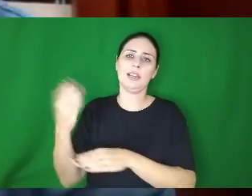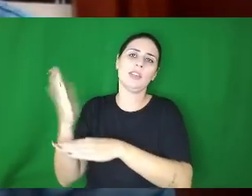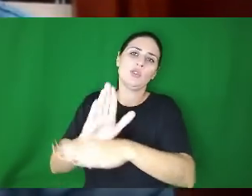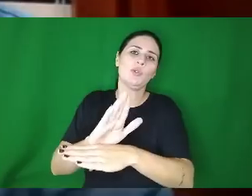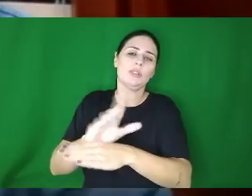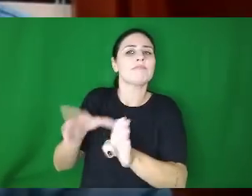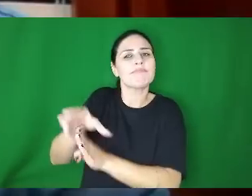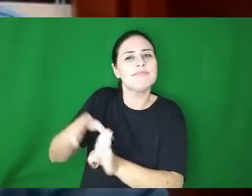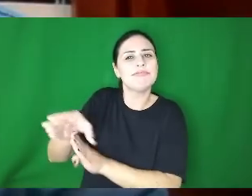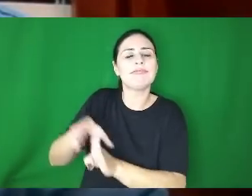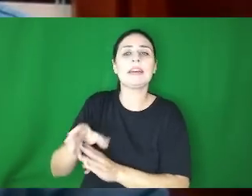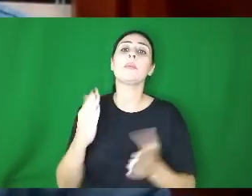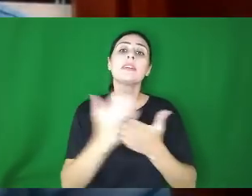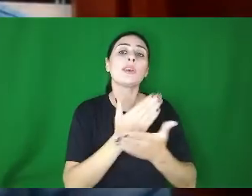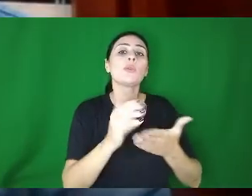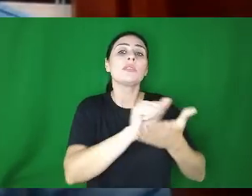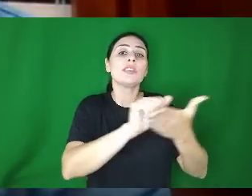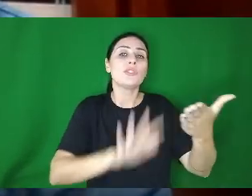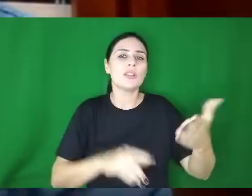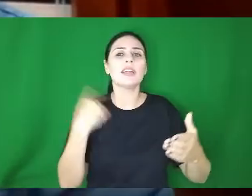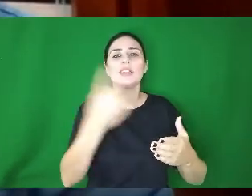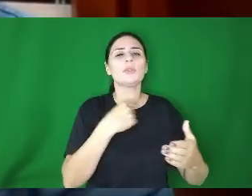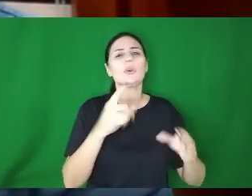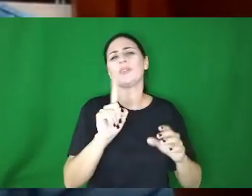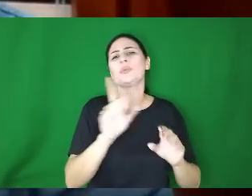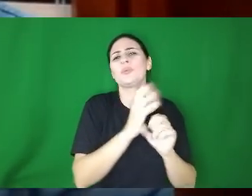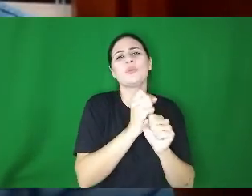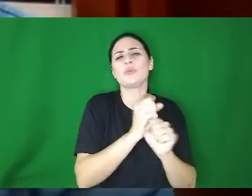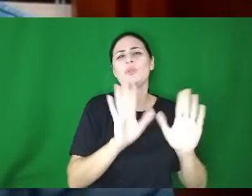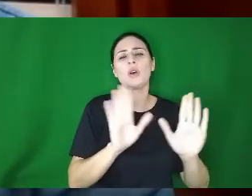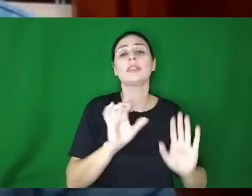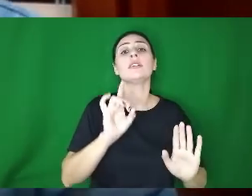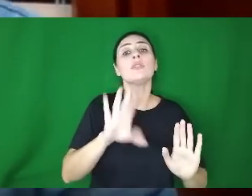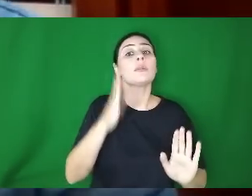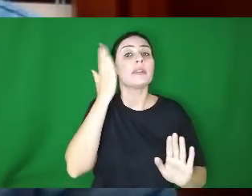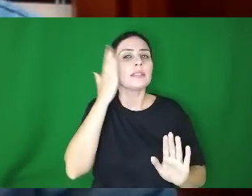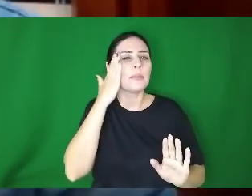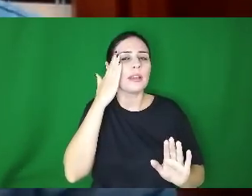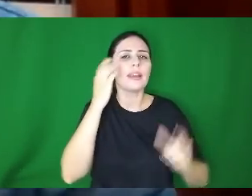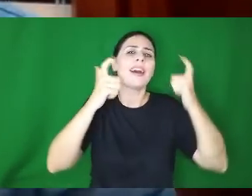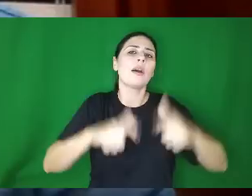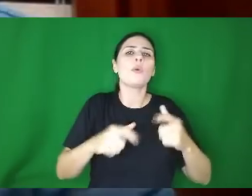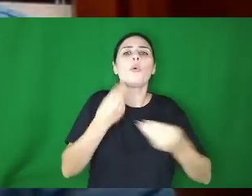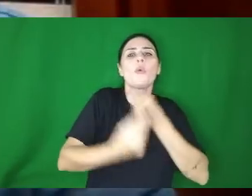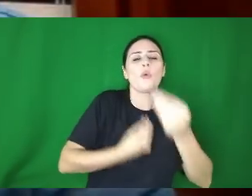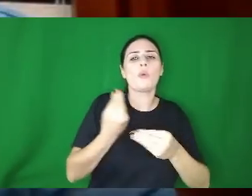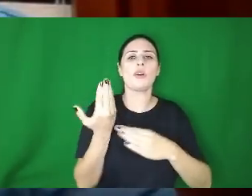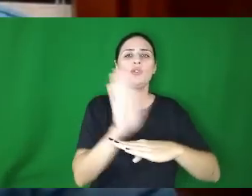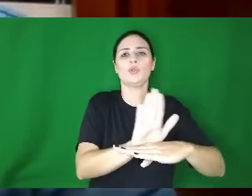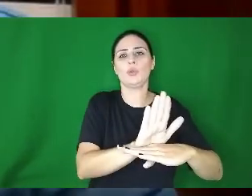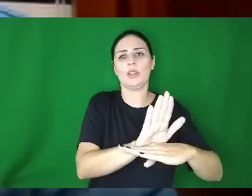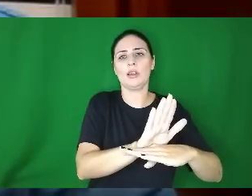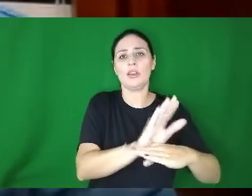fazendo a sondagem, qual que é a finalidade? Gente, os pais não têm obrigação de saber, não é? Eles não são da área, nós sabemos que para